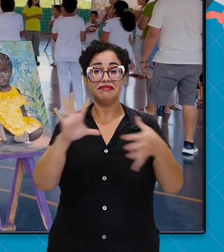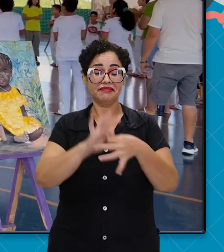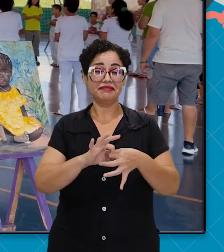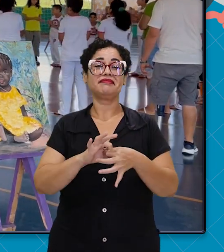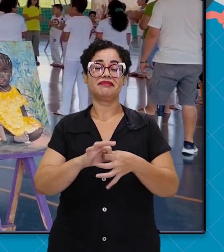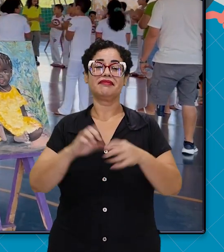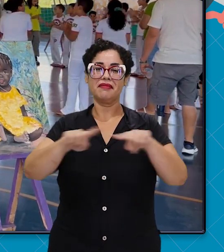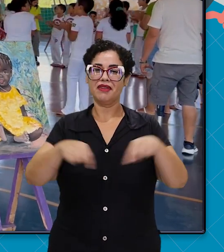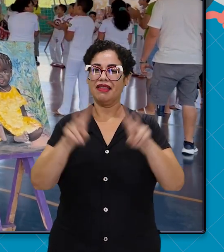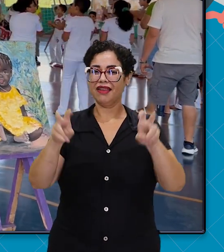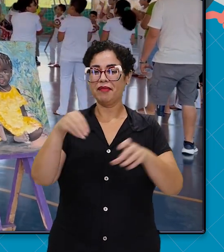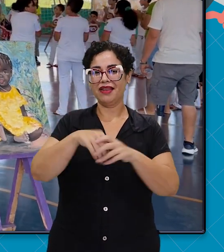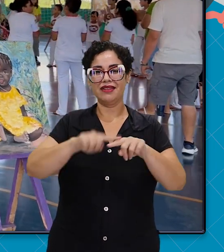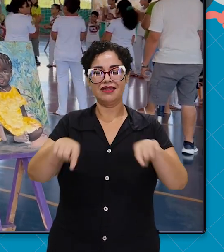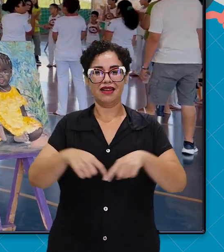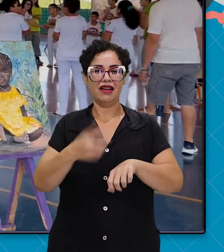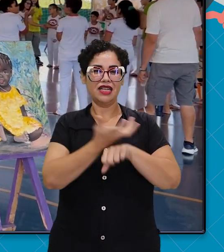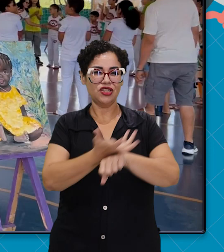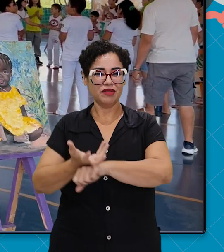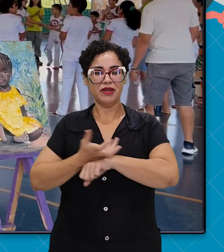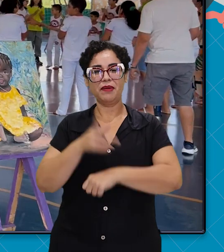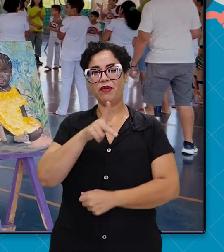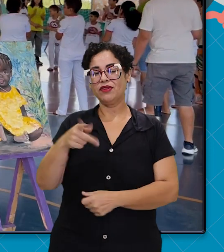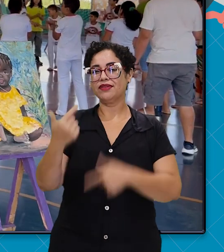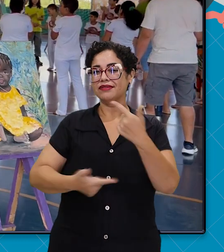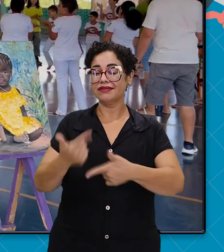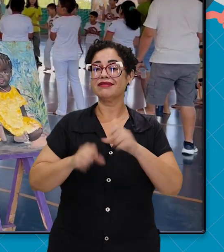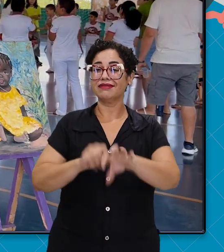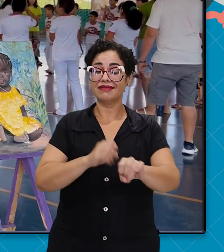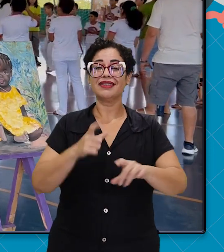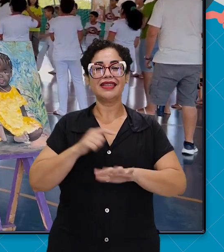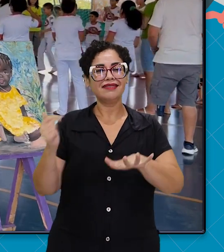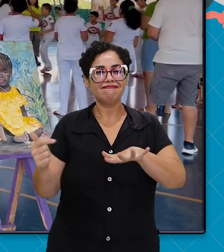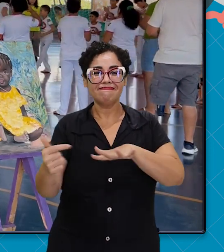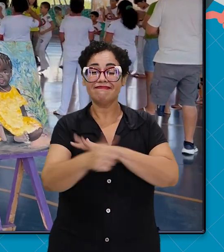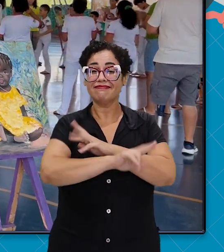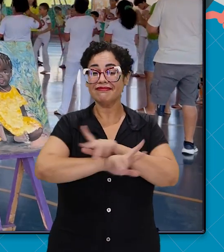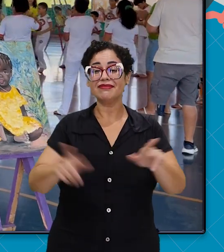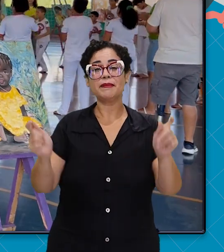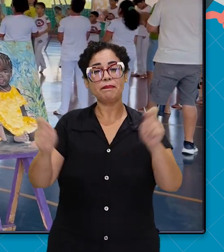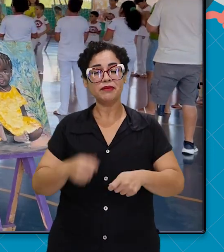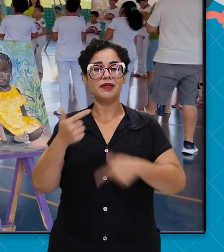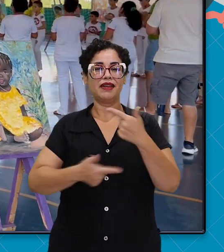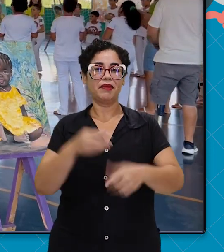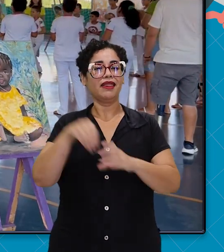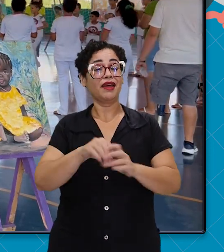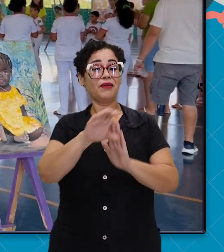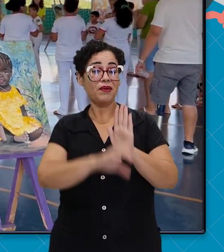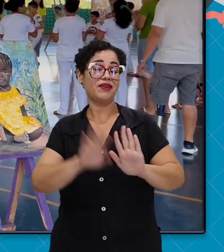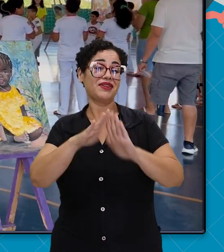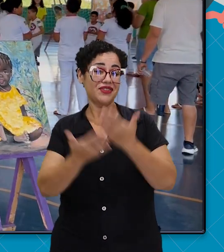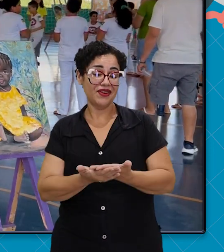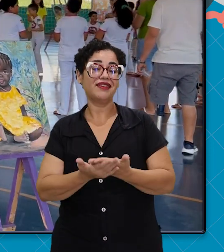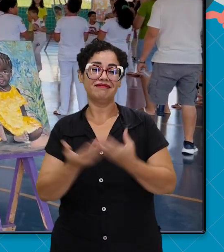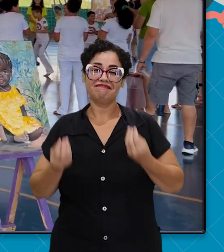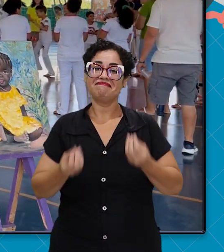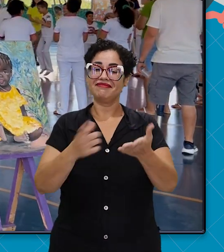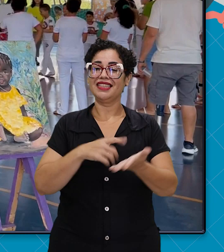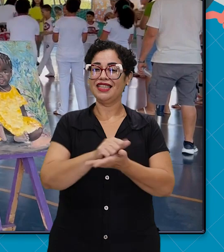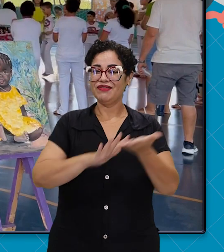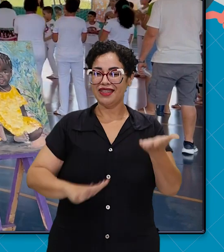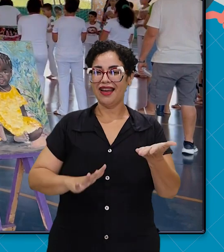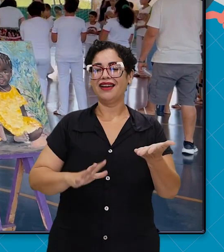dependendo das matérias e dos professores, há um mundo, uma gama de possibilidades de trabalho dentro do currículo escolar e